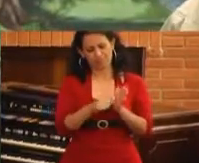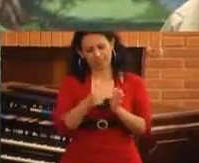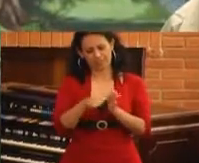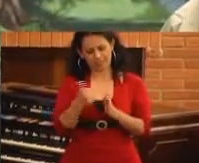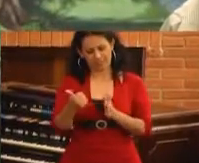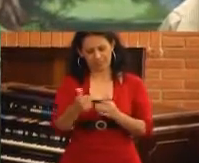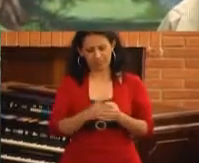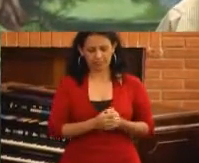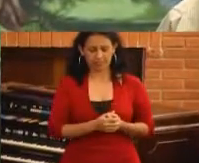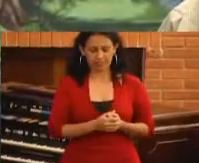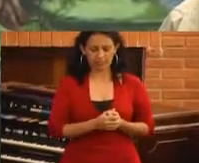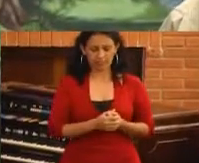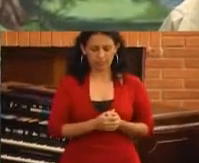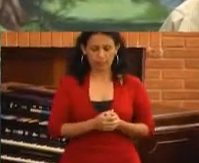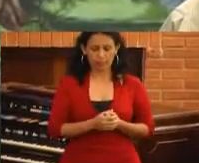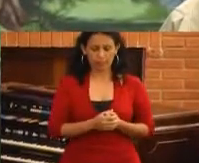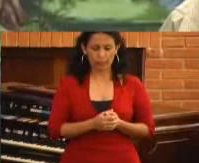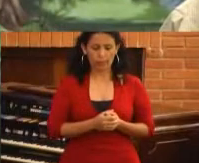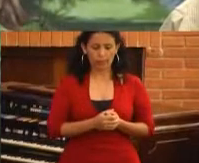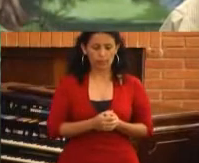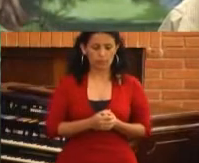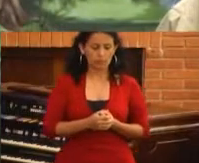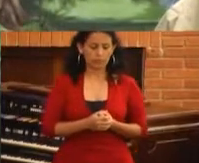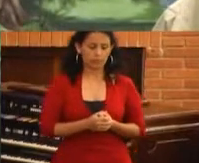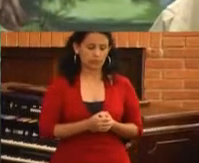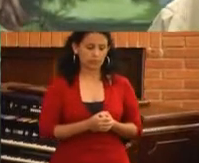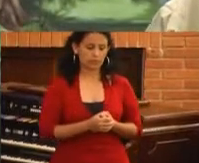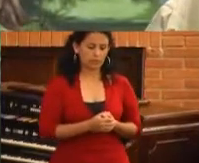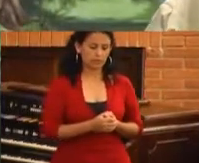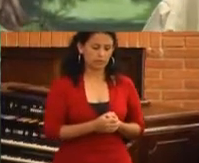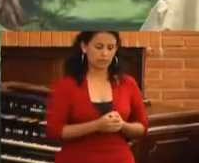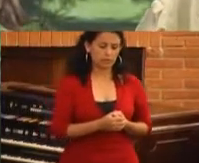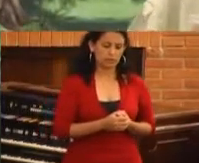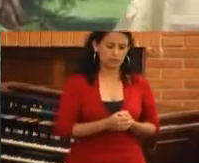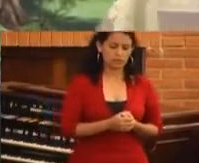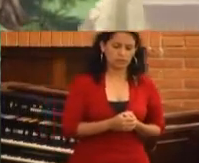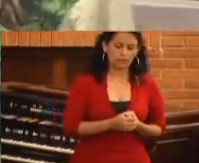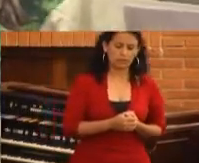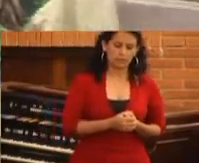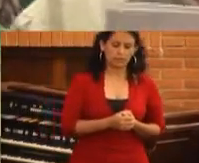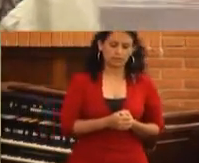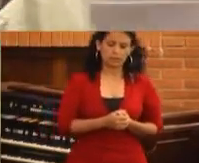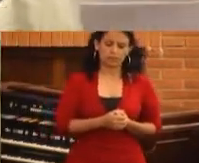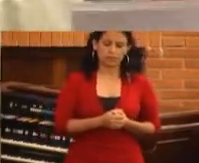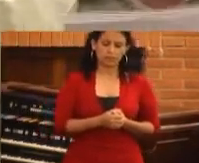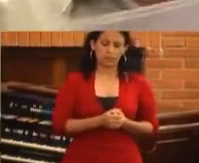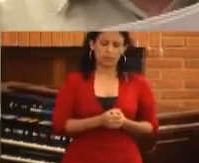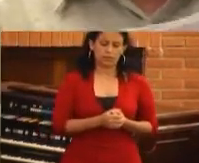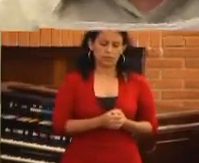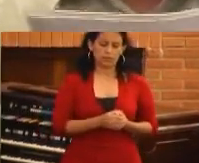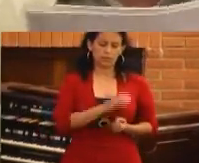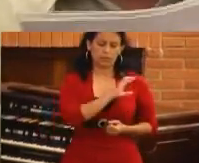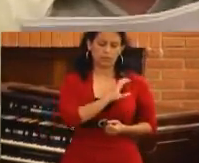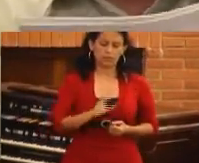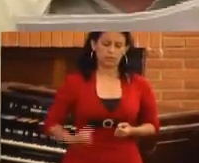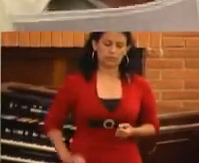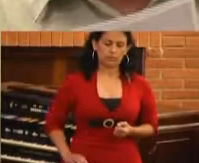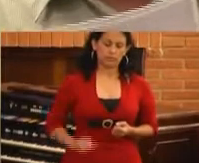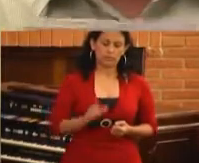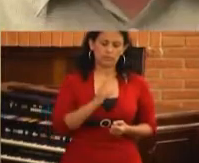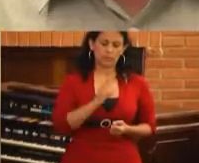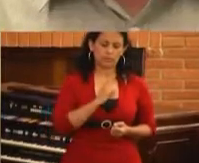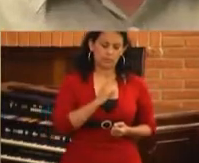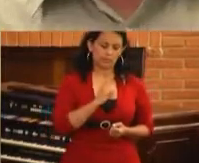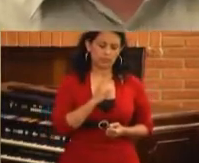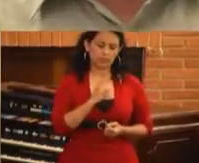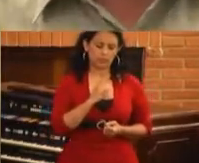a Cristo, tenha-me ele derrubado, só um momento ou para sempre, deverei